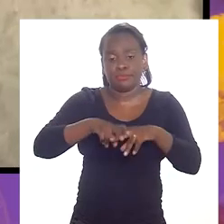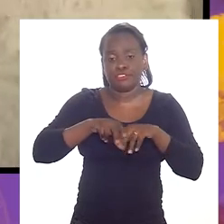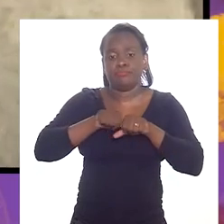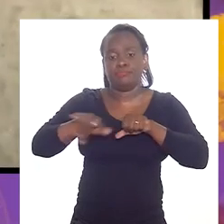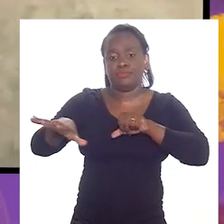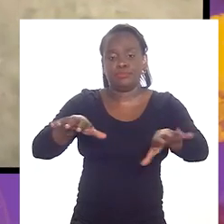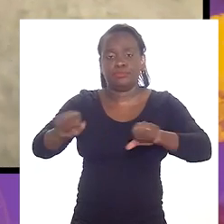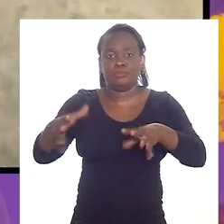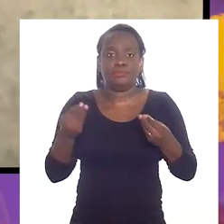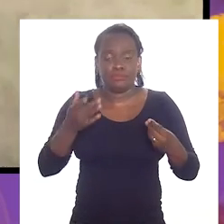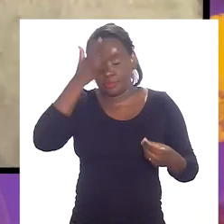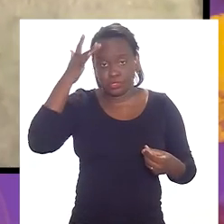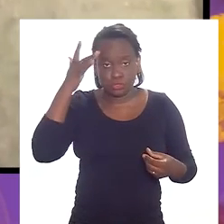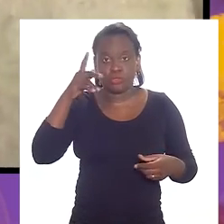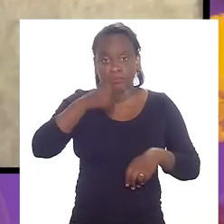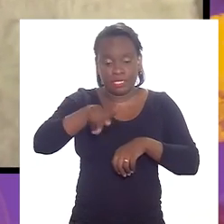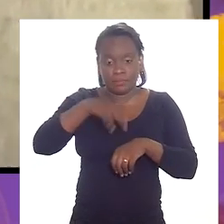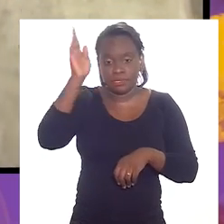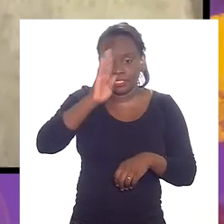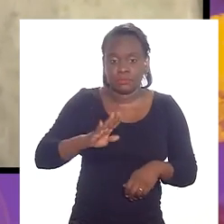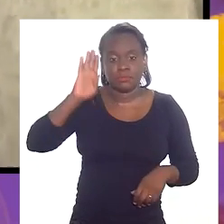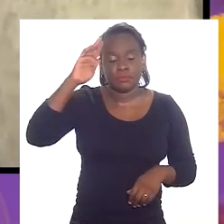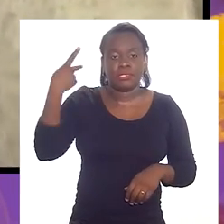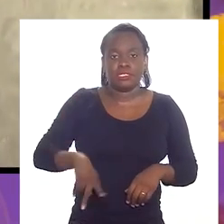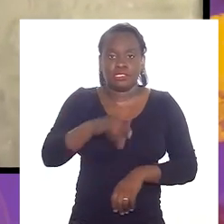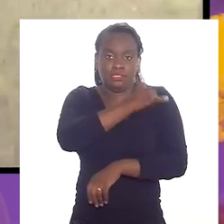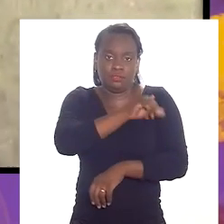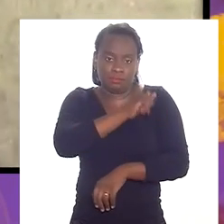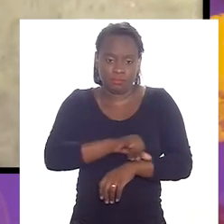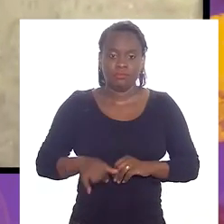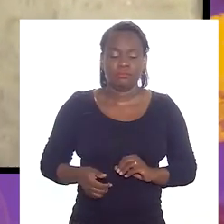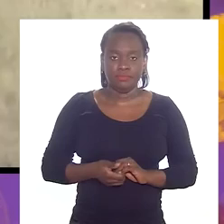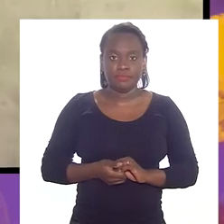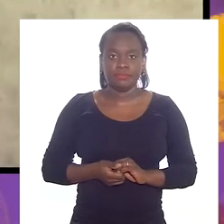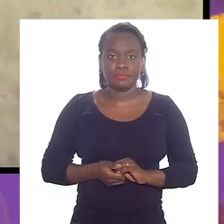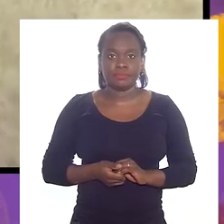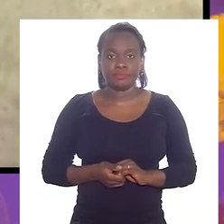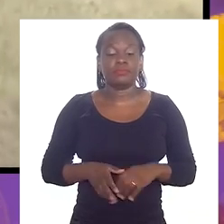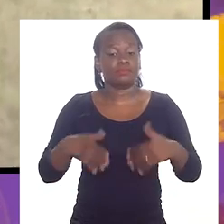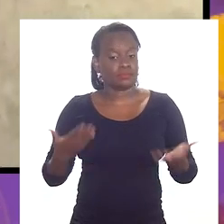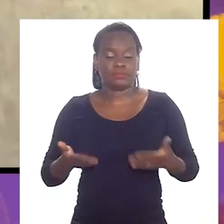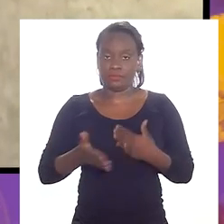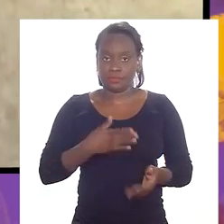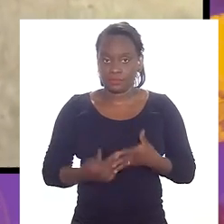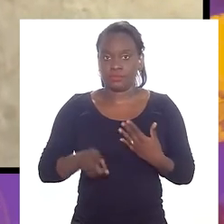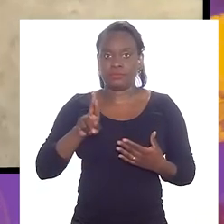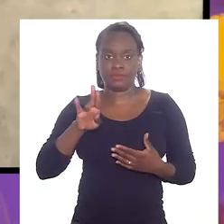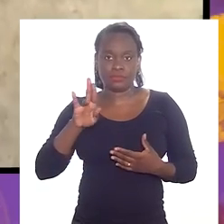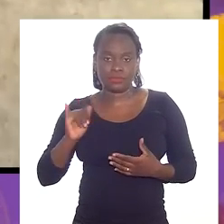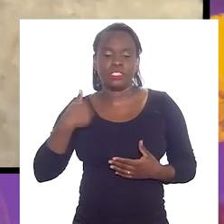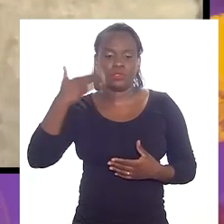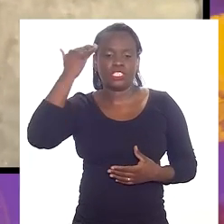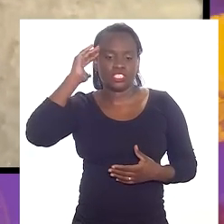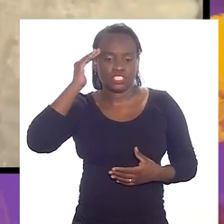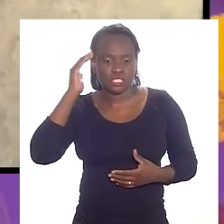principal causa do grande número de infectados no nosso país em especial na nossa cidade que no Rio de Janeiro de qualquer forma